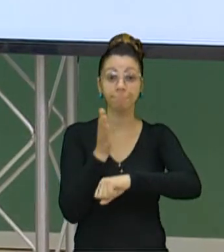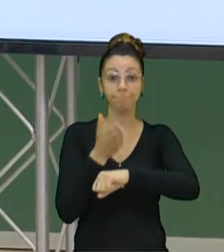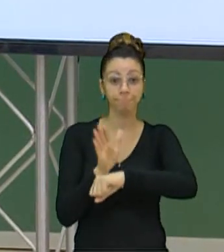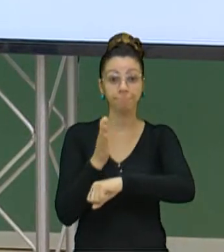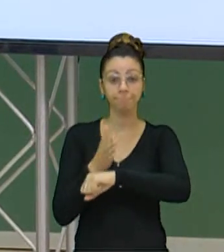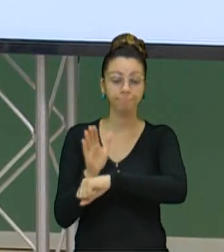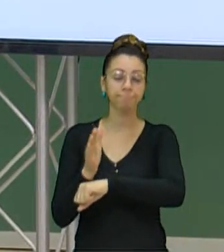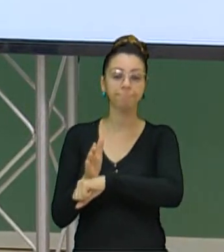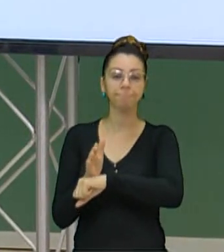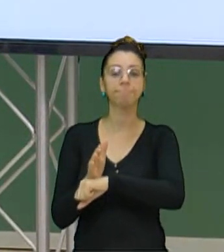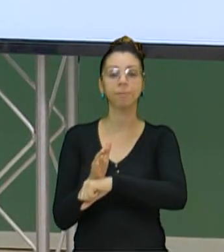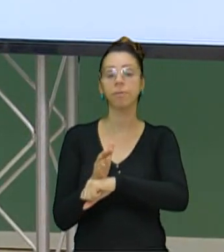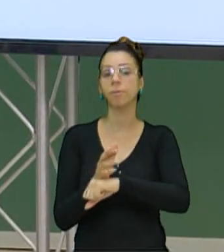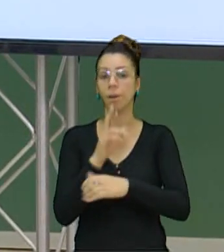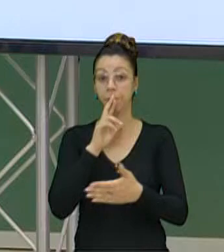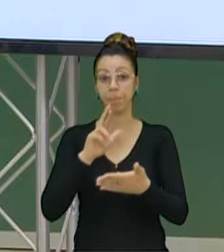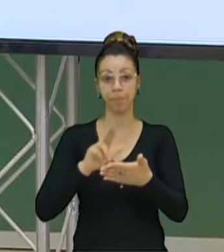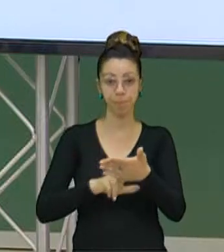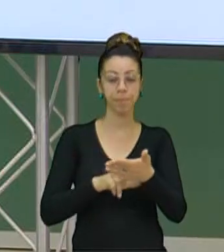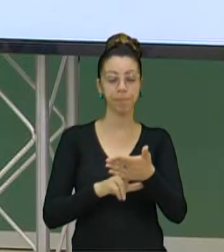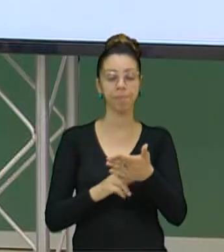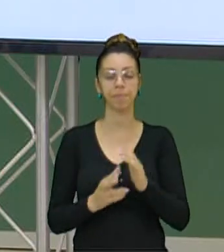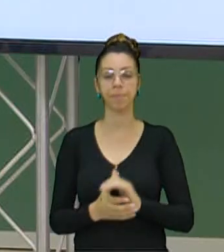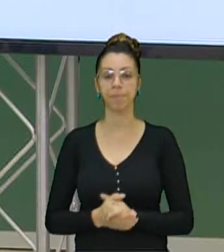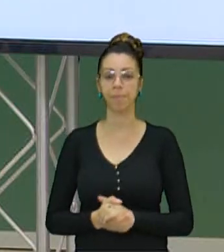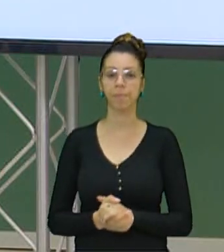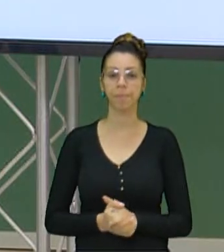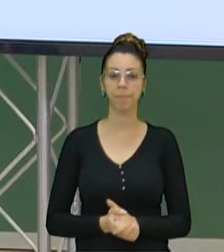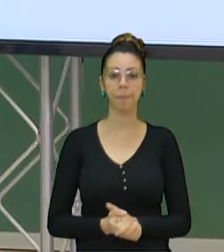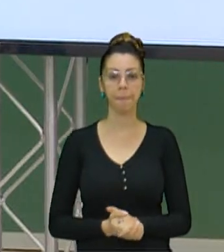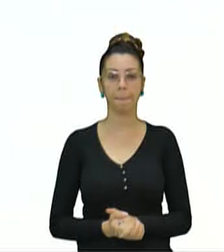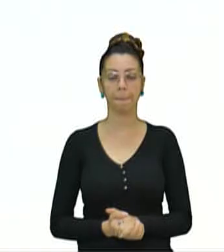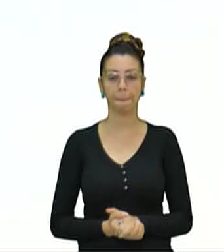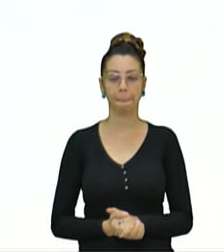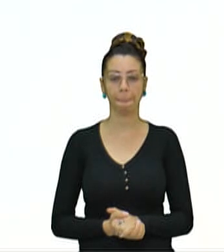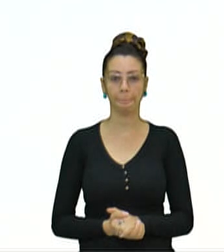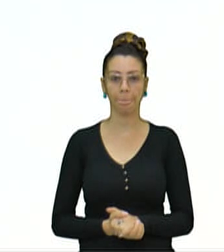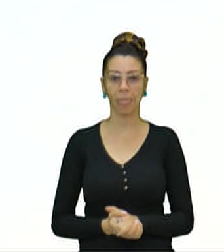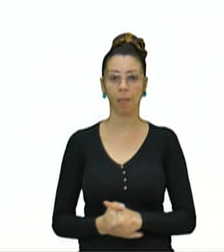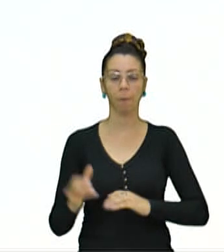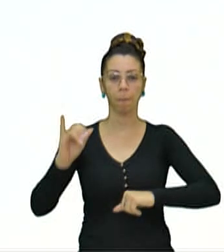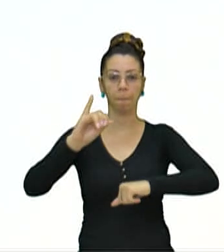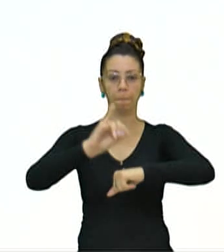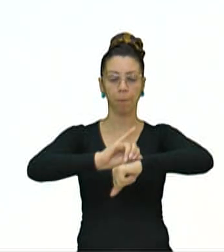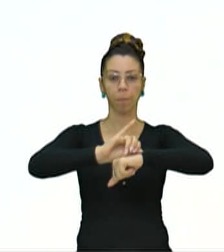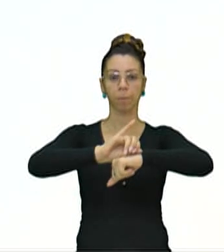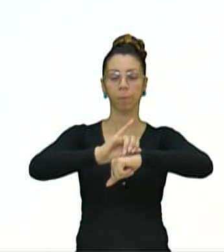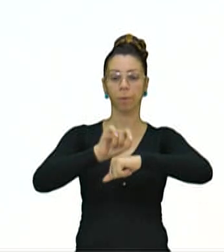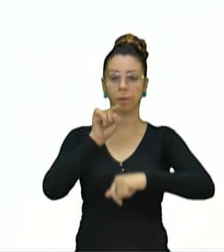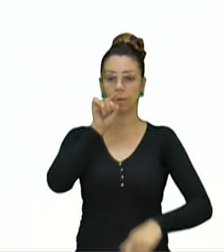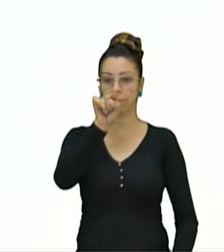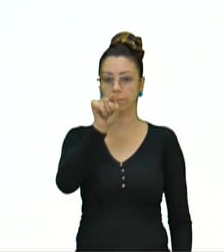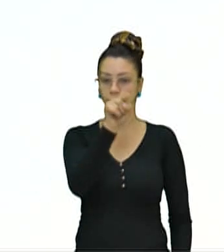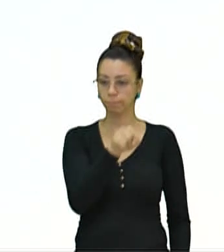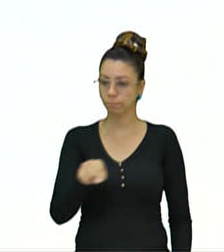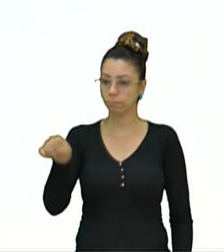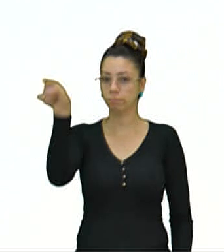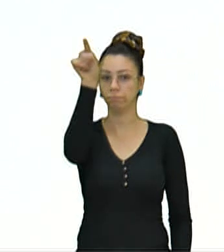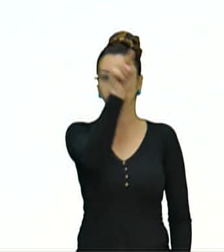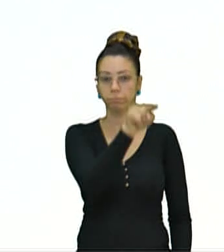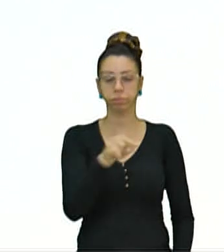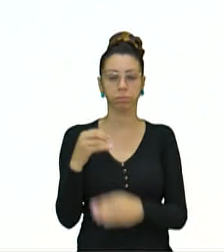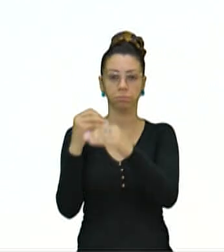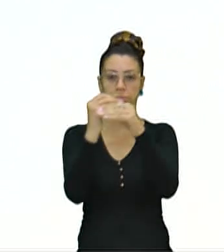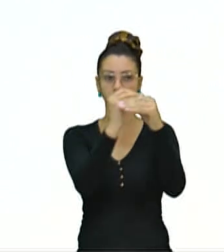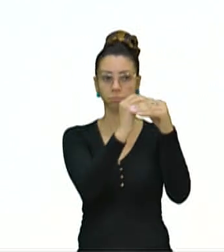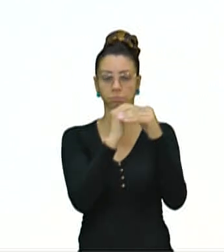momento, né? Agora vamos dar continuidade aos nossos trabalhos aqui. Um ponto material executa um movimento circular uniforme. A resultante das